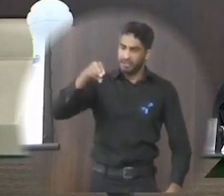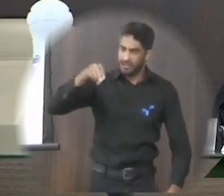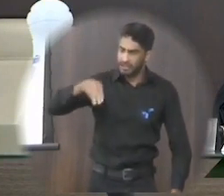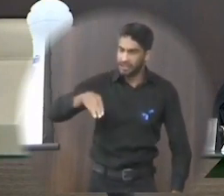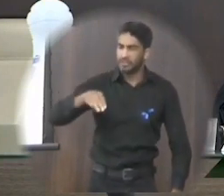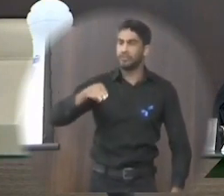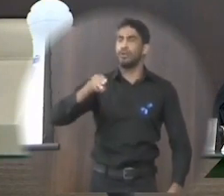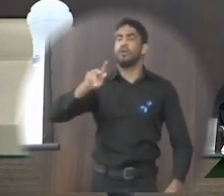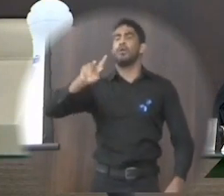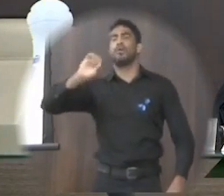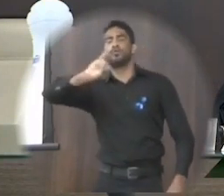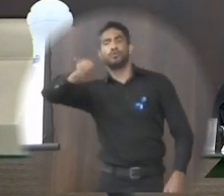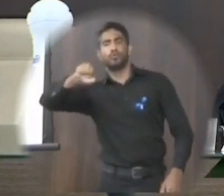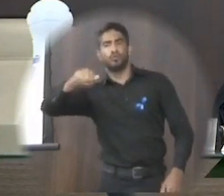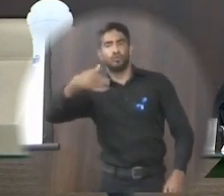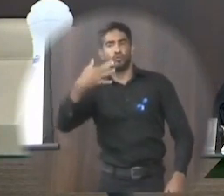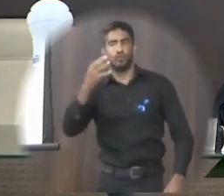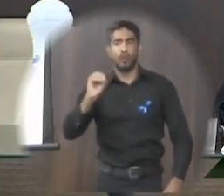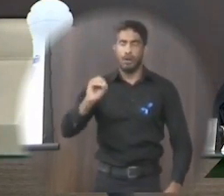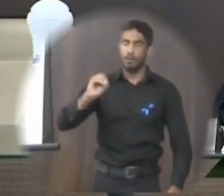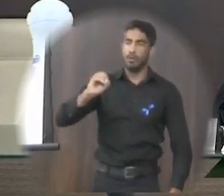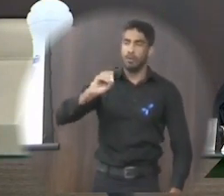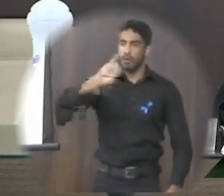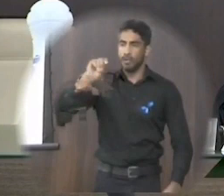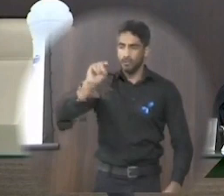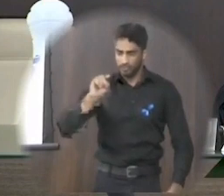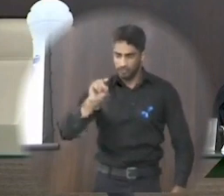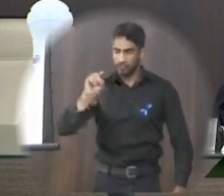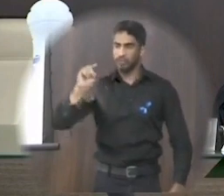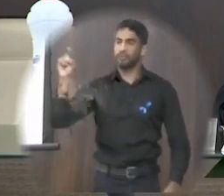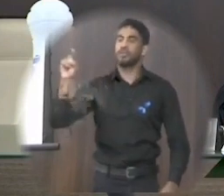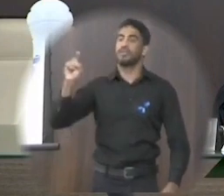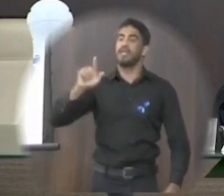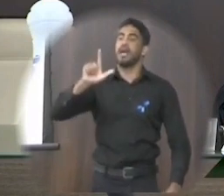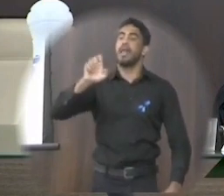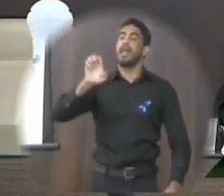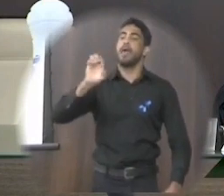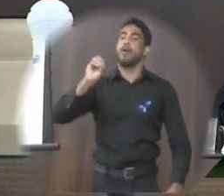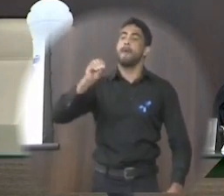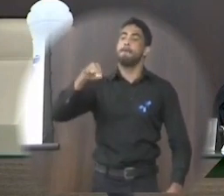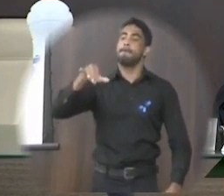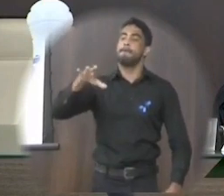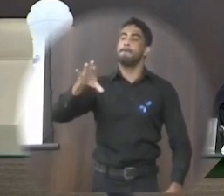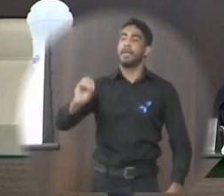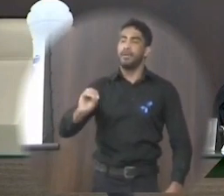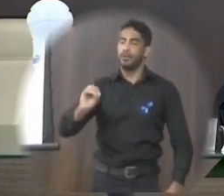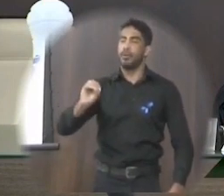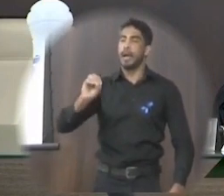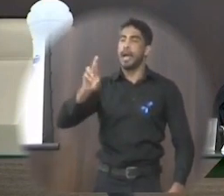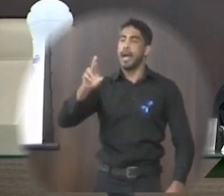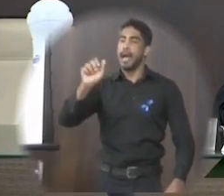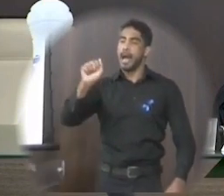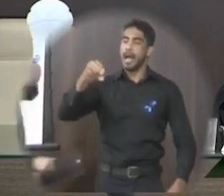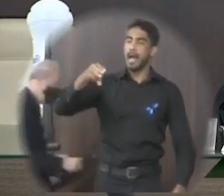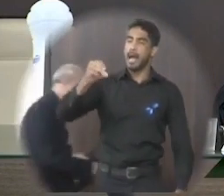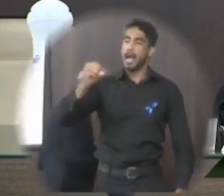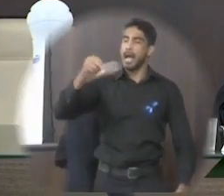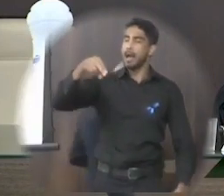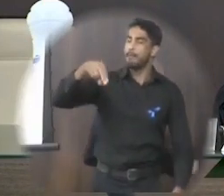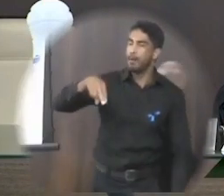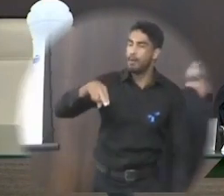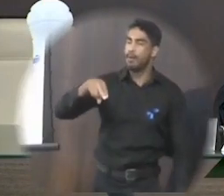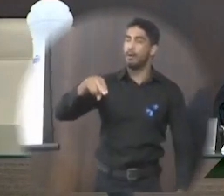Souza, João Pereira da Silva, José Tarcísio Mendes, Leubino Antunes de Bem, Ramon Alexandre